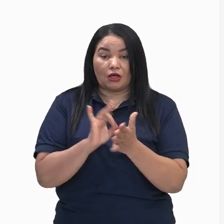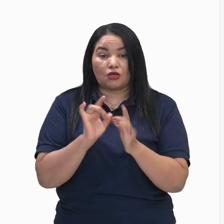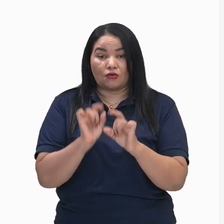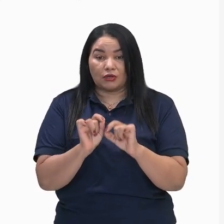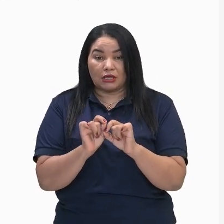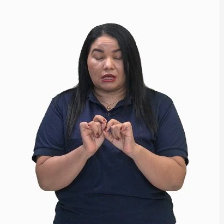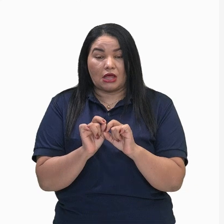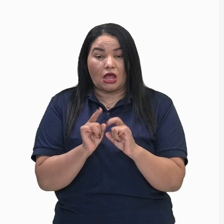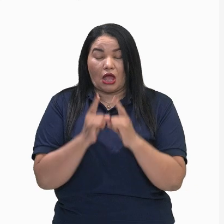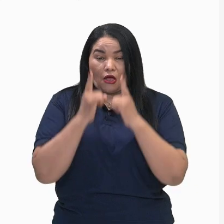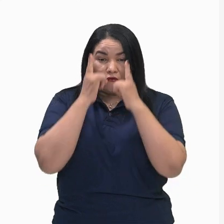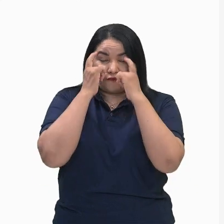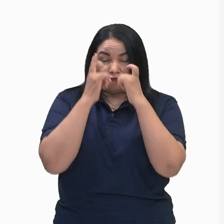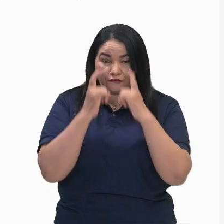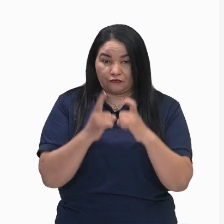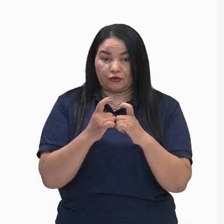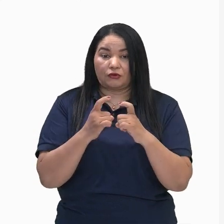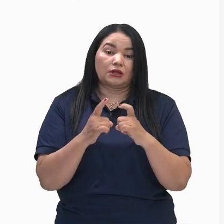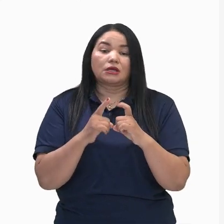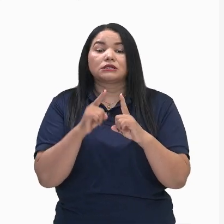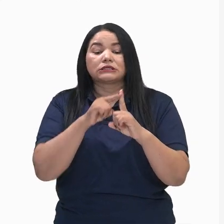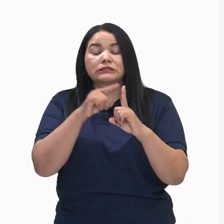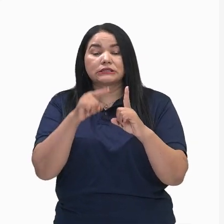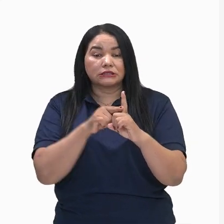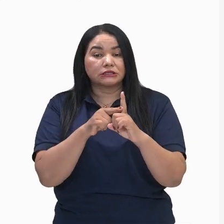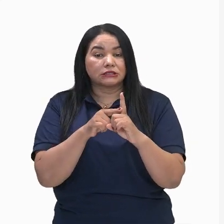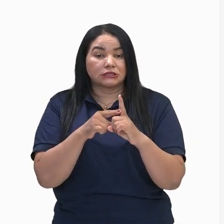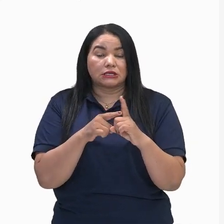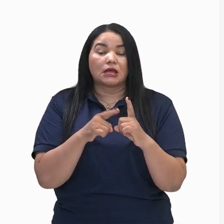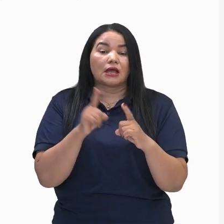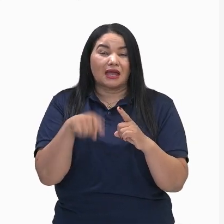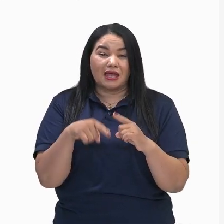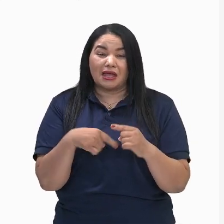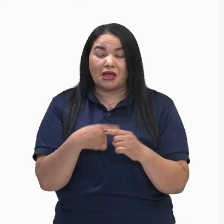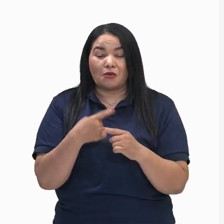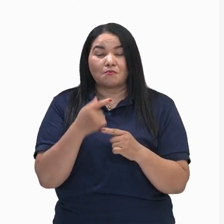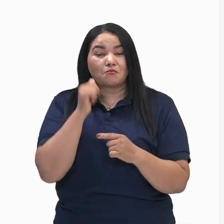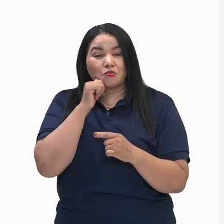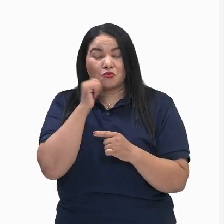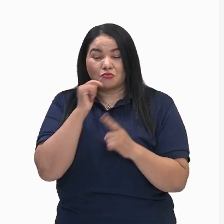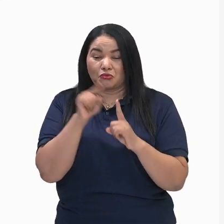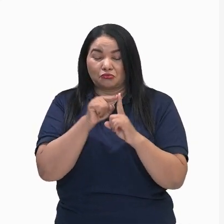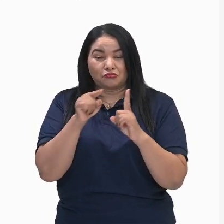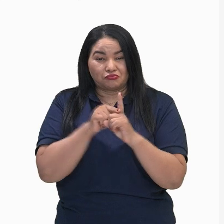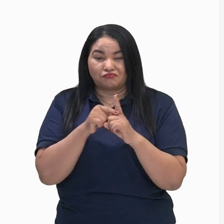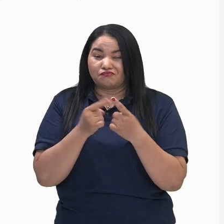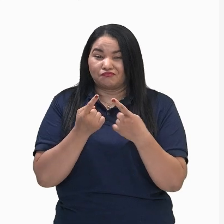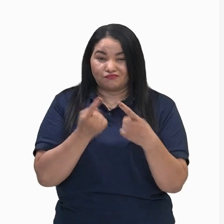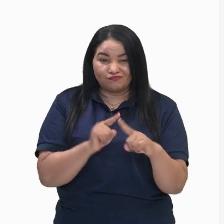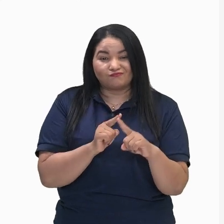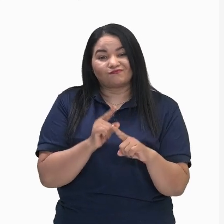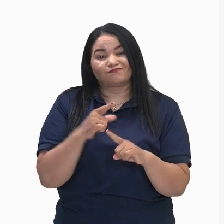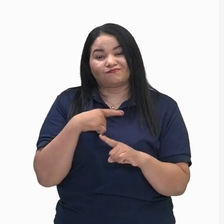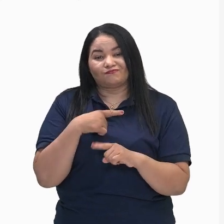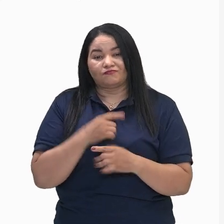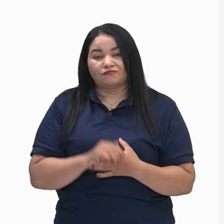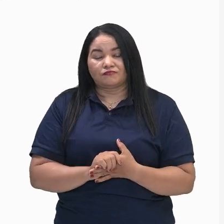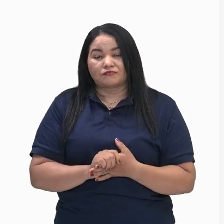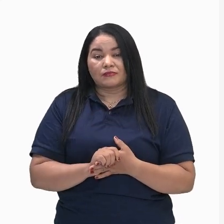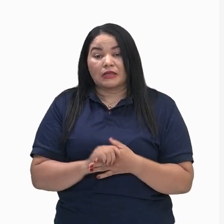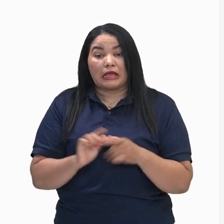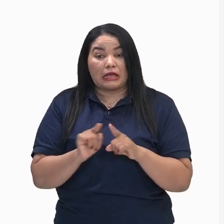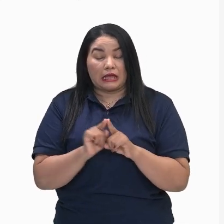é uma forma de desumanização das mulheres. Então, nesse início, a